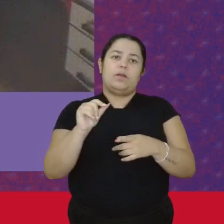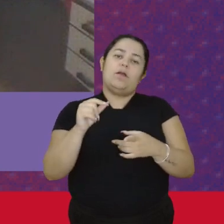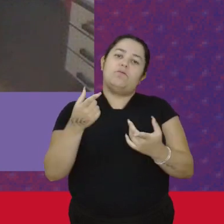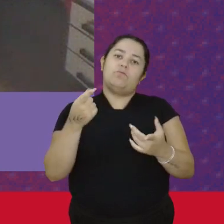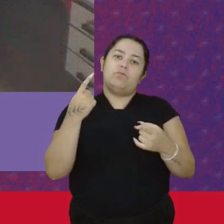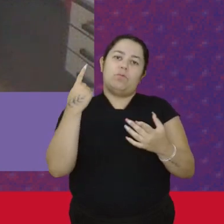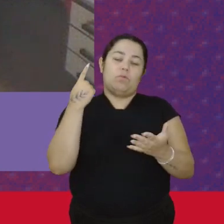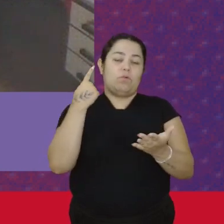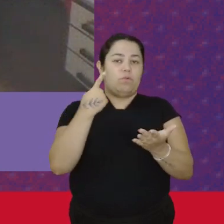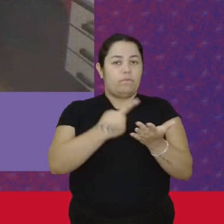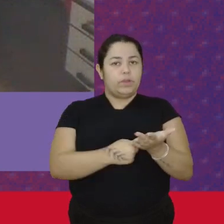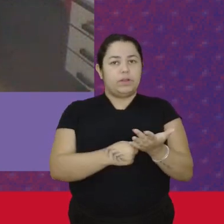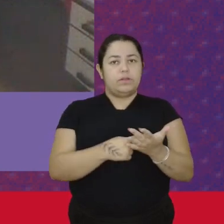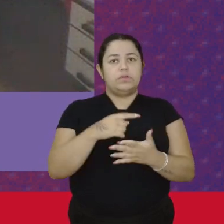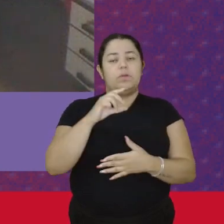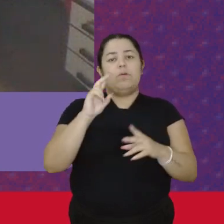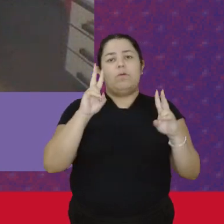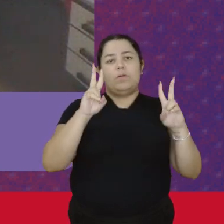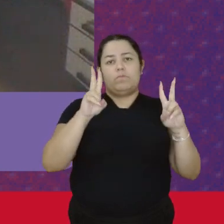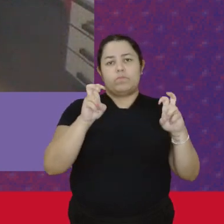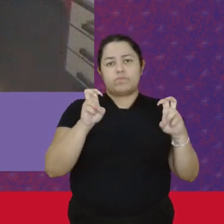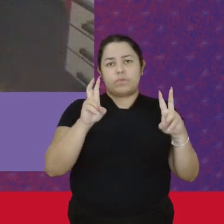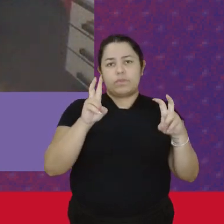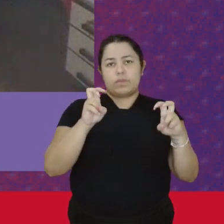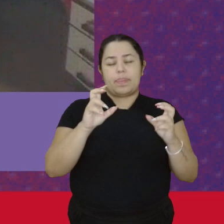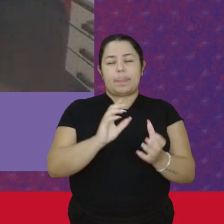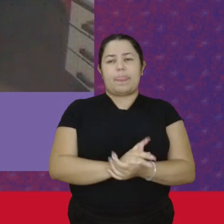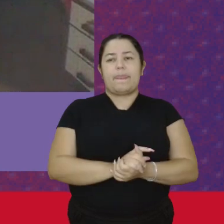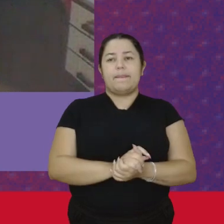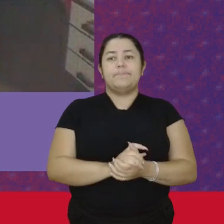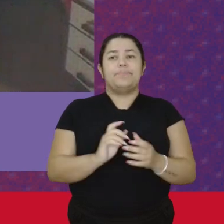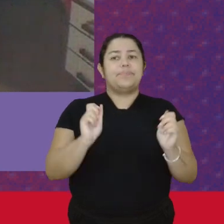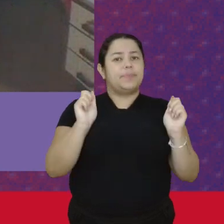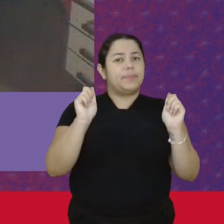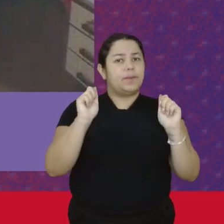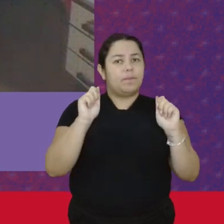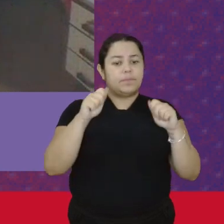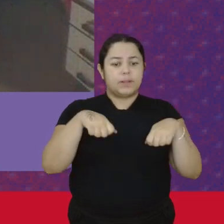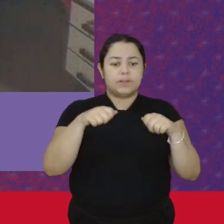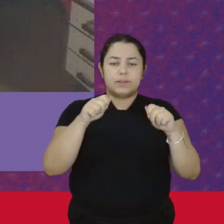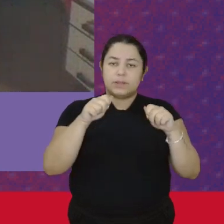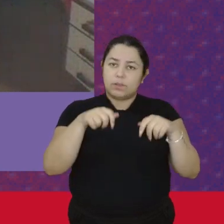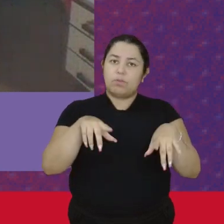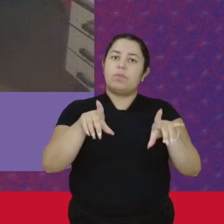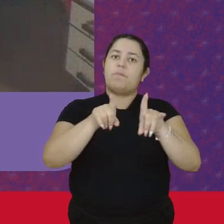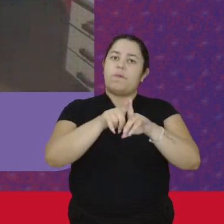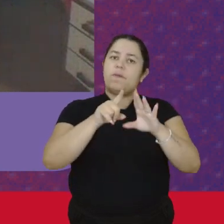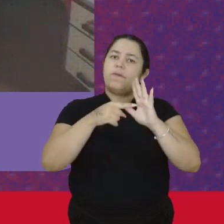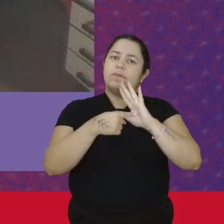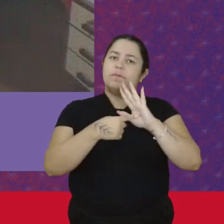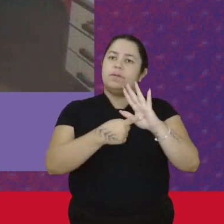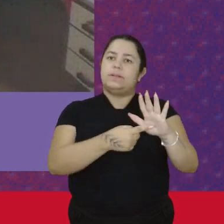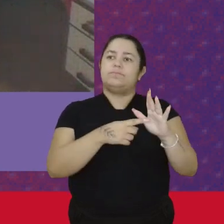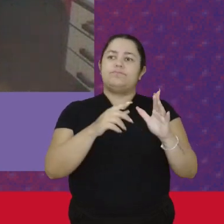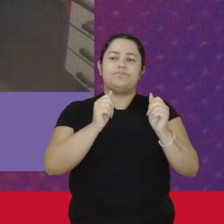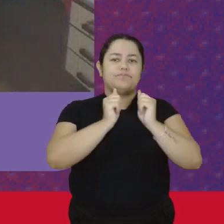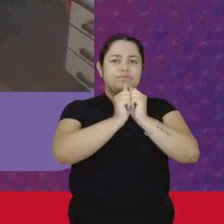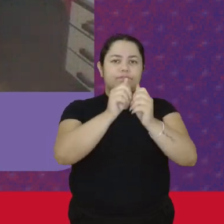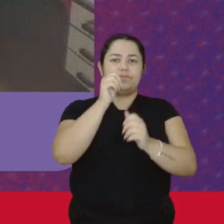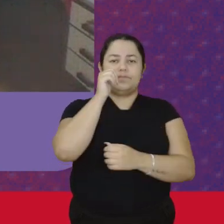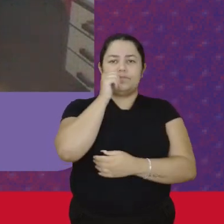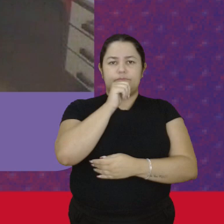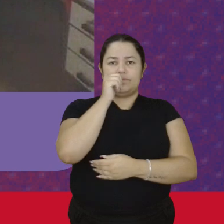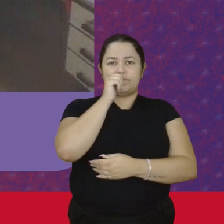combinamos. Mas é um assunto tão necessário que ele aparece, é só você juntar as mulheres, não precisa